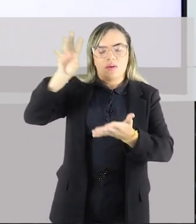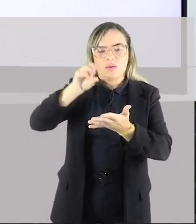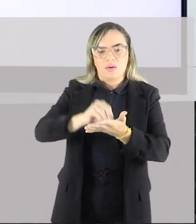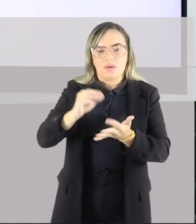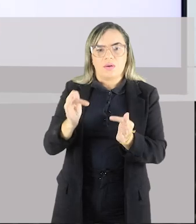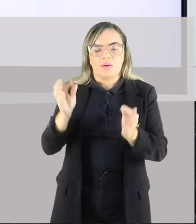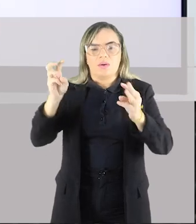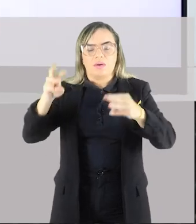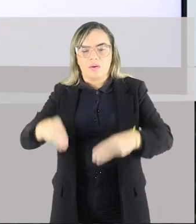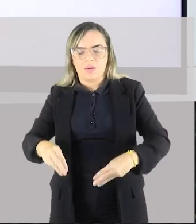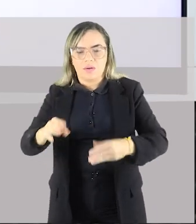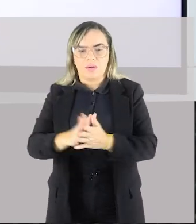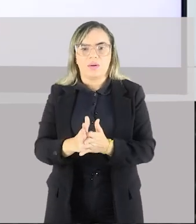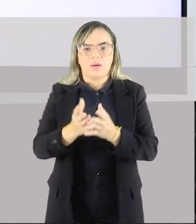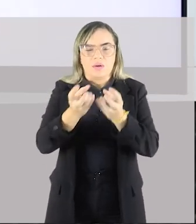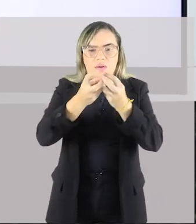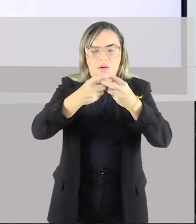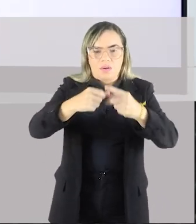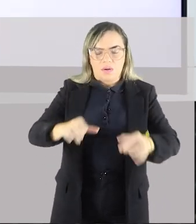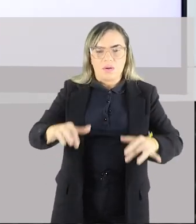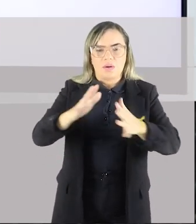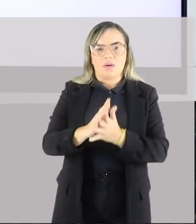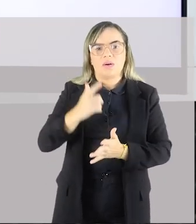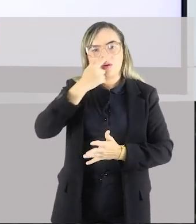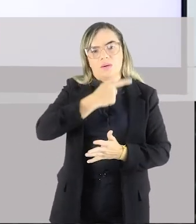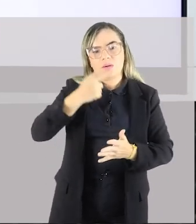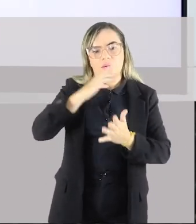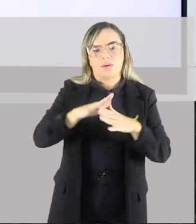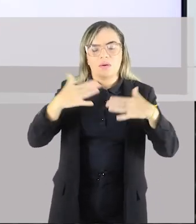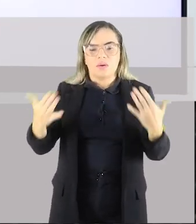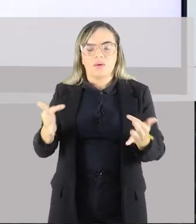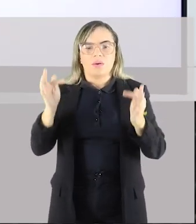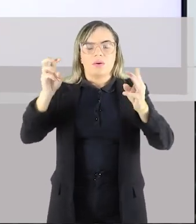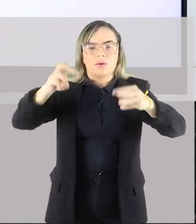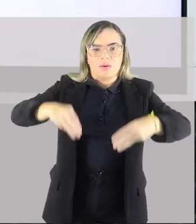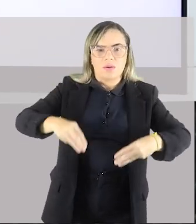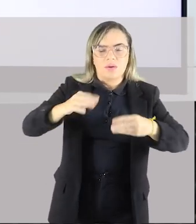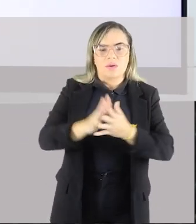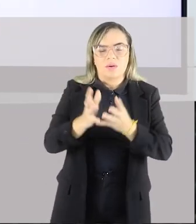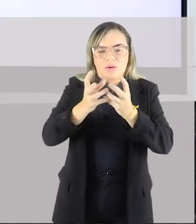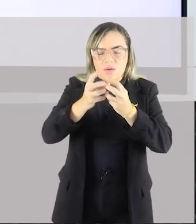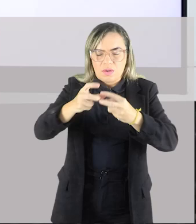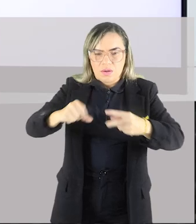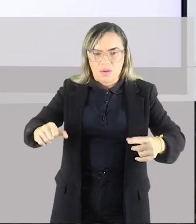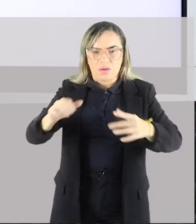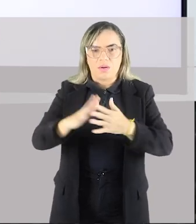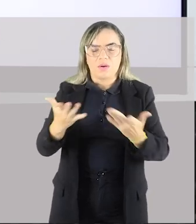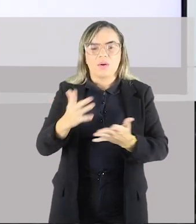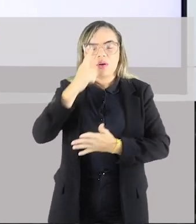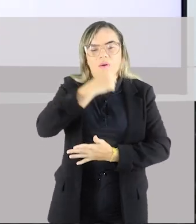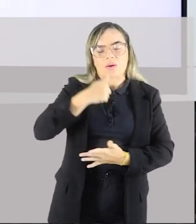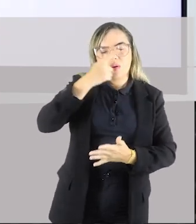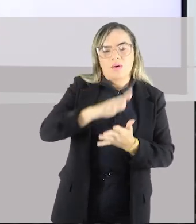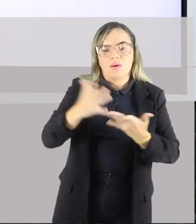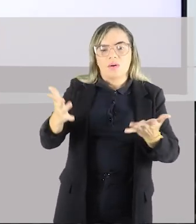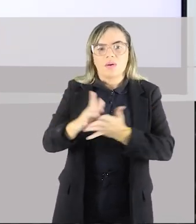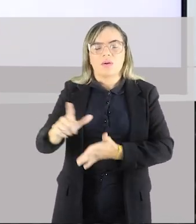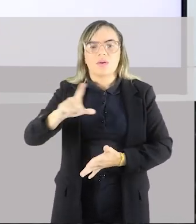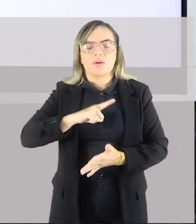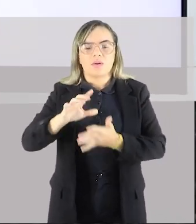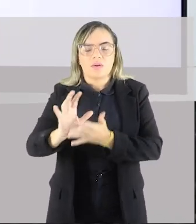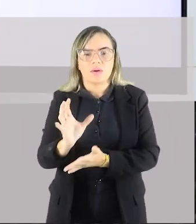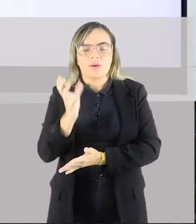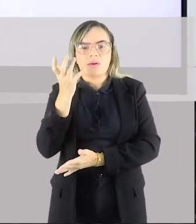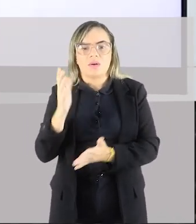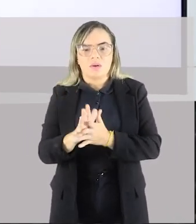é o final da quebra da glicose, tá? E no final da quebra da glicose, o que vai ter ocorrido?